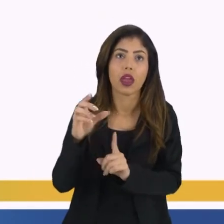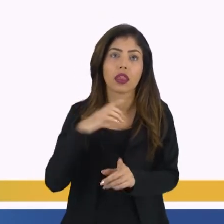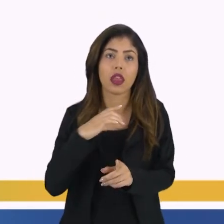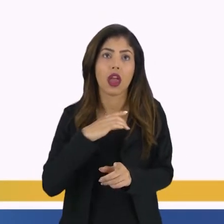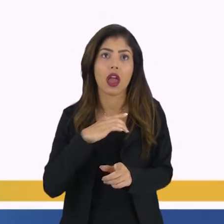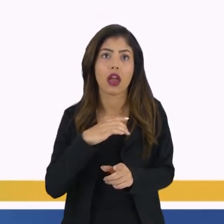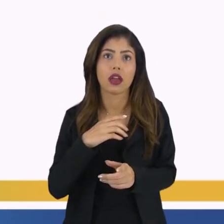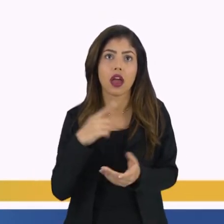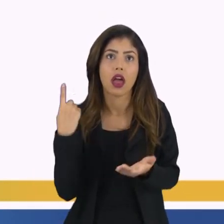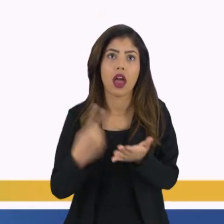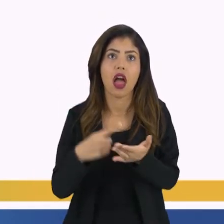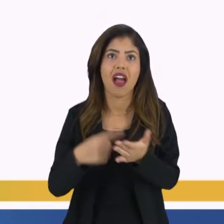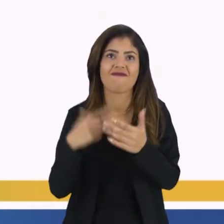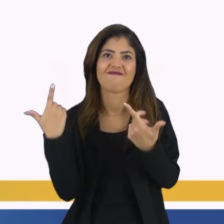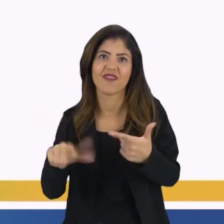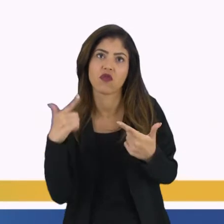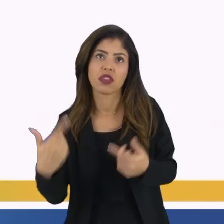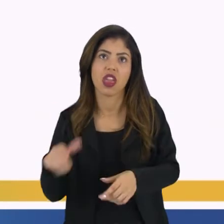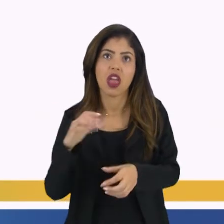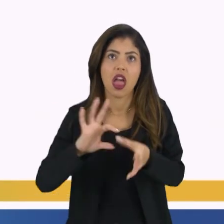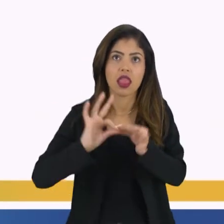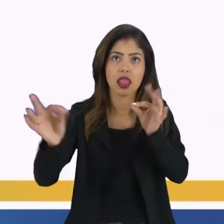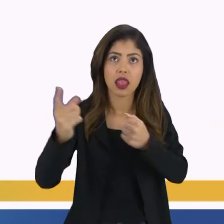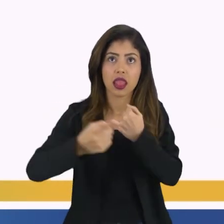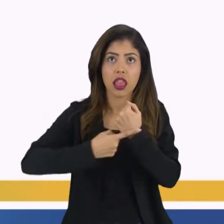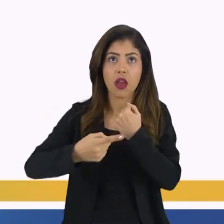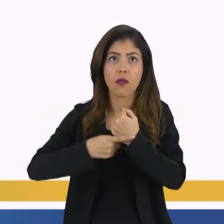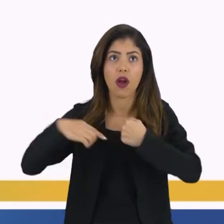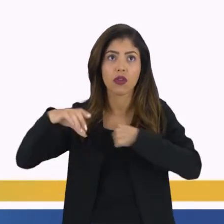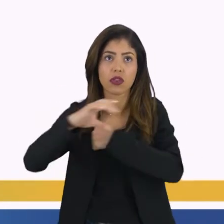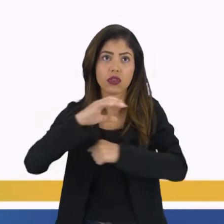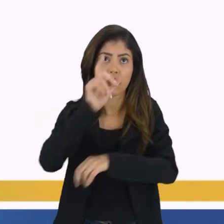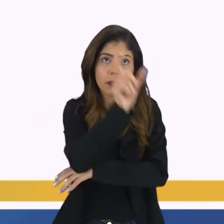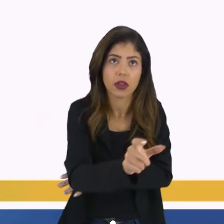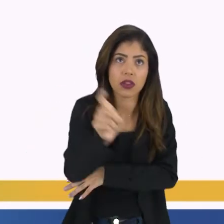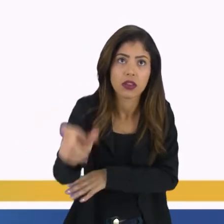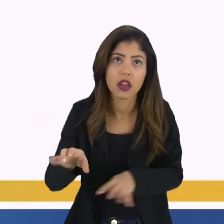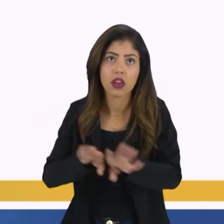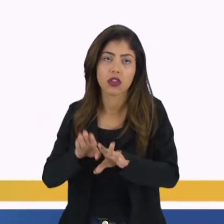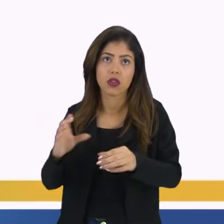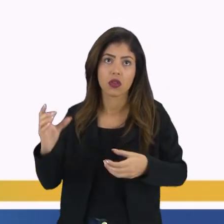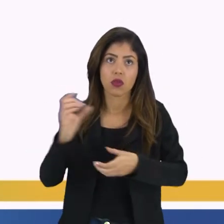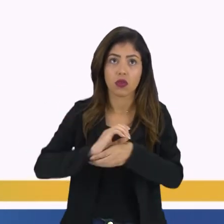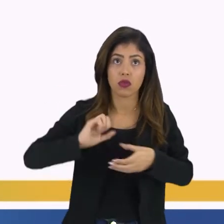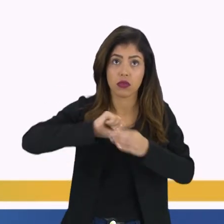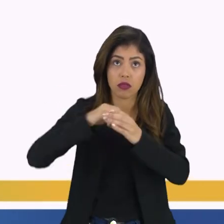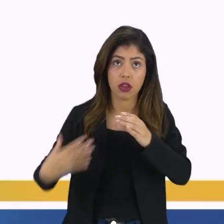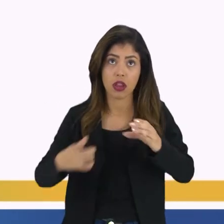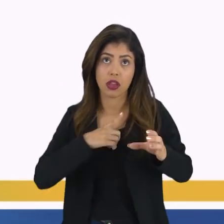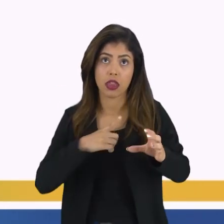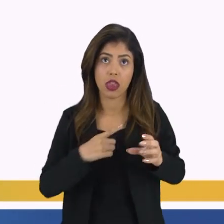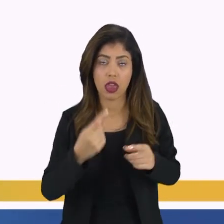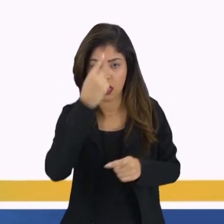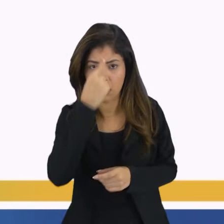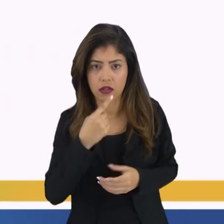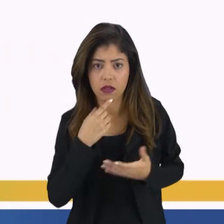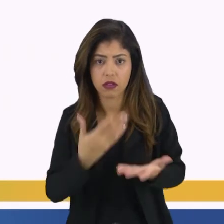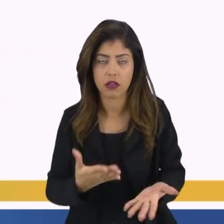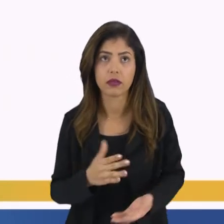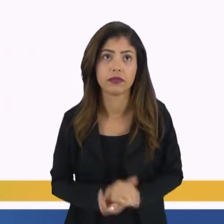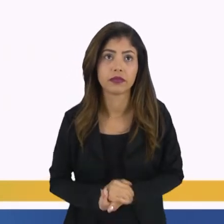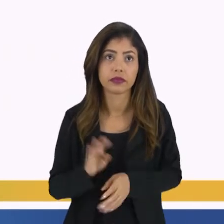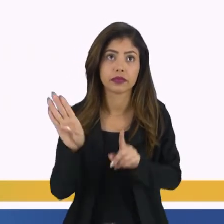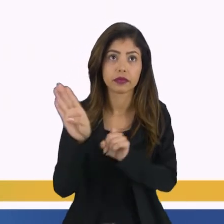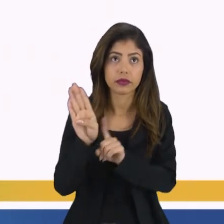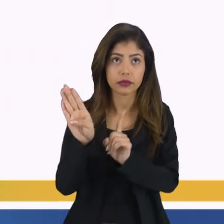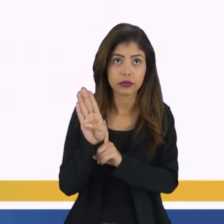e com a constituição das personagens, cujo caráter não se define na vestígio das cenas. Na letra D. Estabelece um